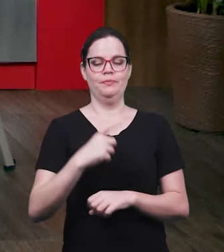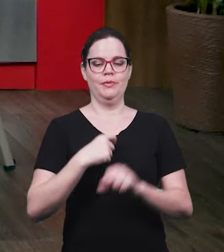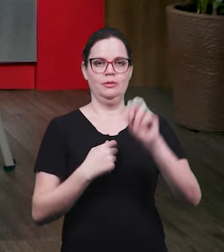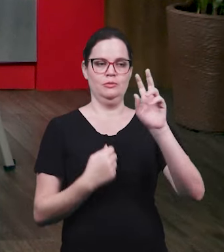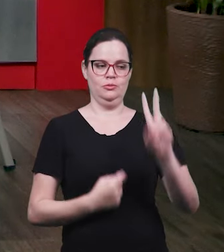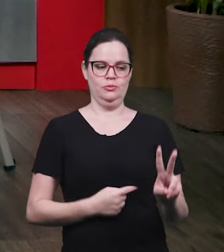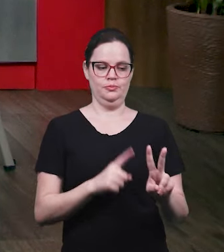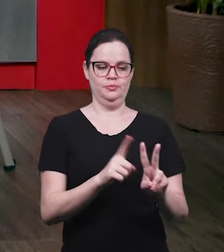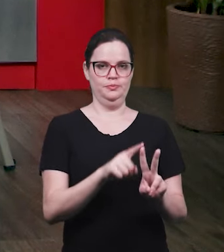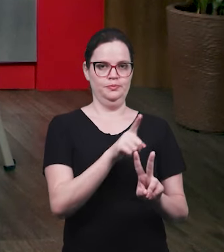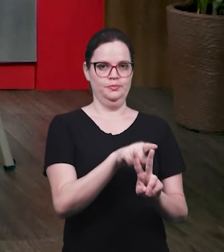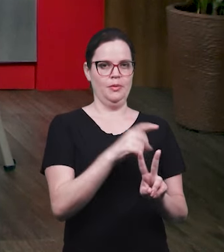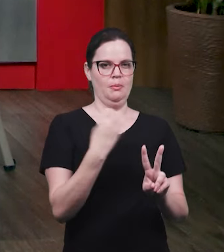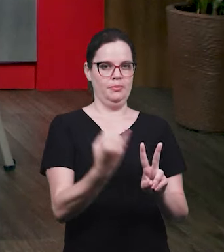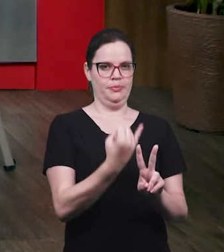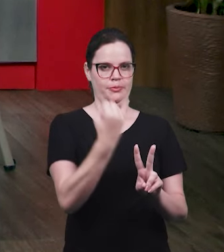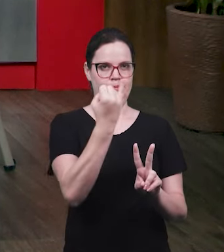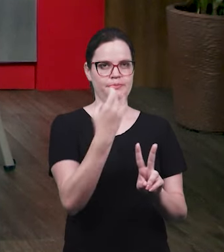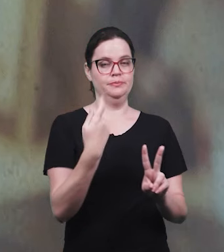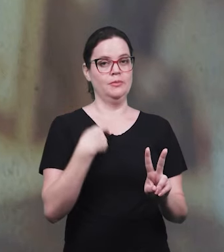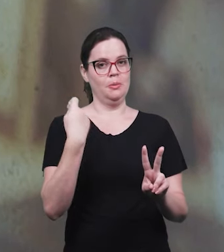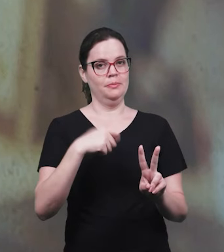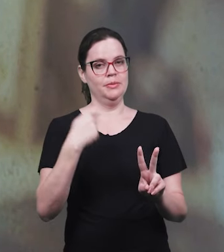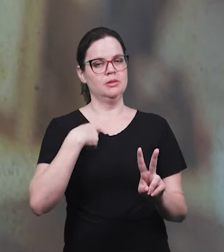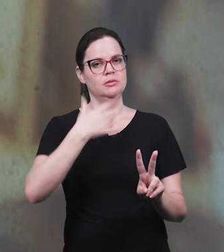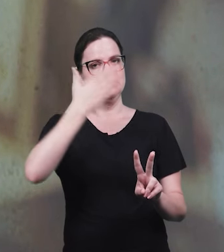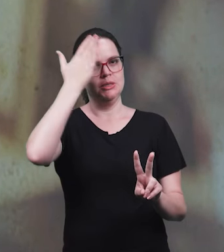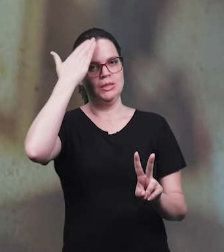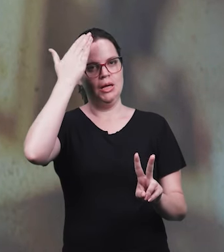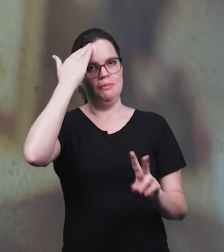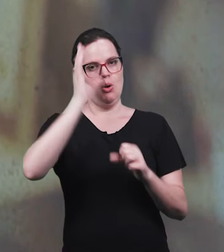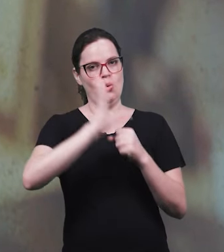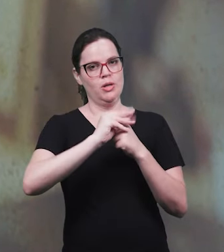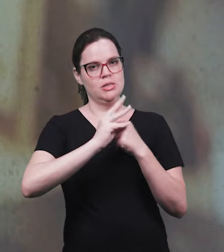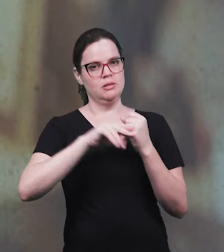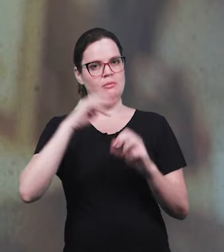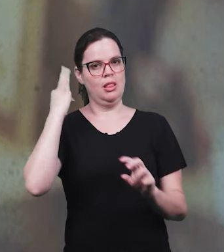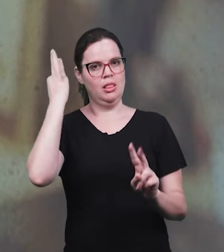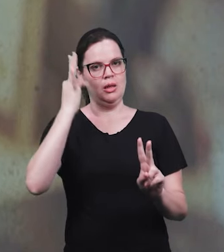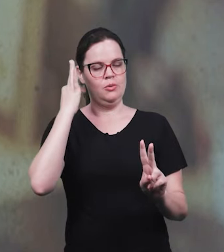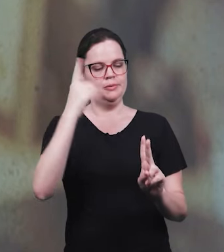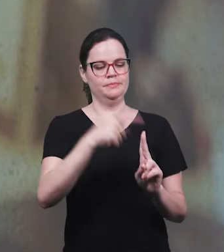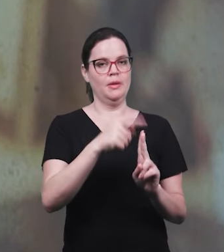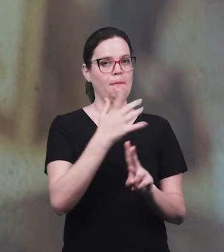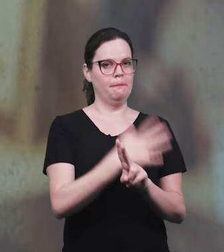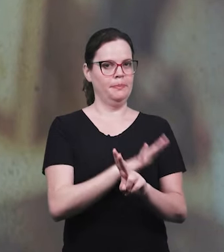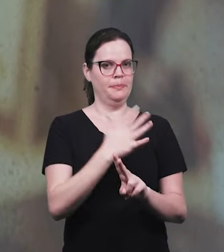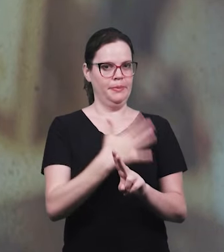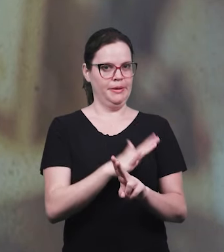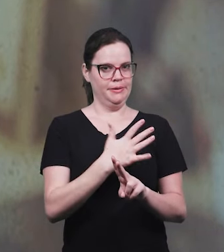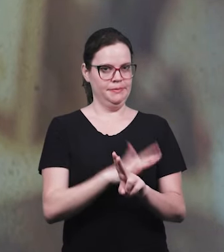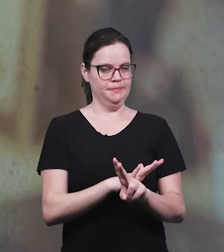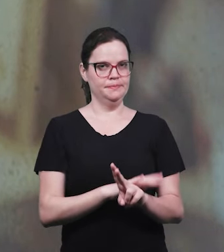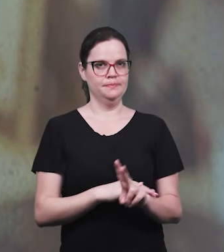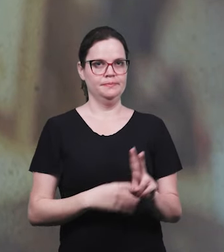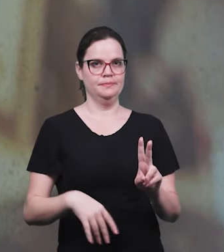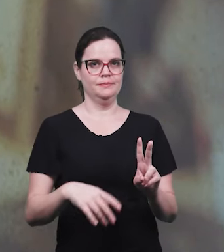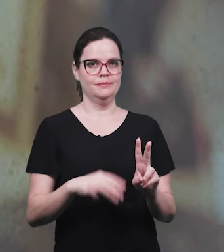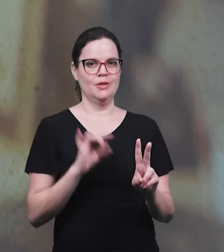importantes. Eu preciso ter a teoria, mas também eu preciso ter a prática. Correto. Então, eu